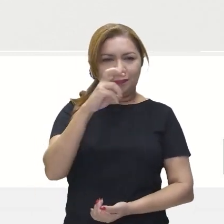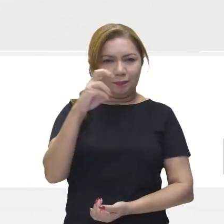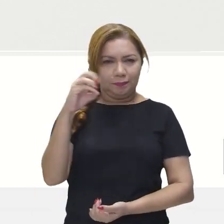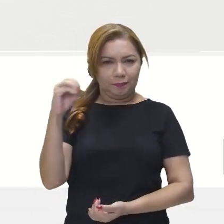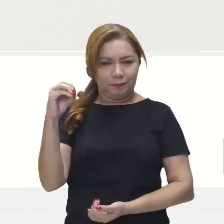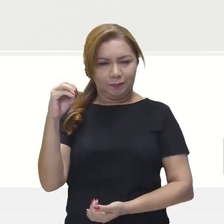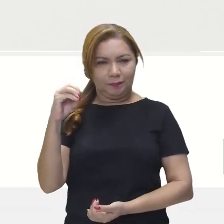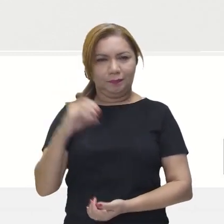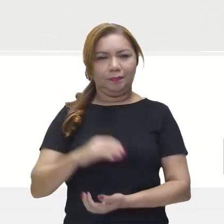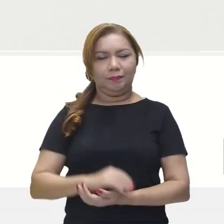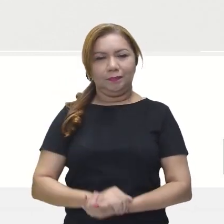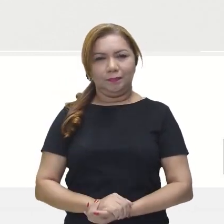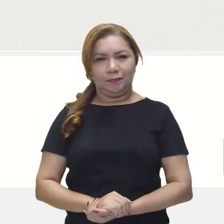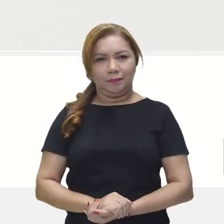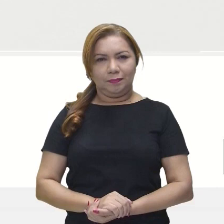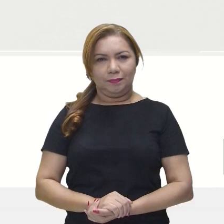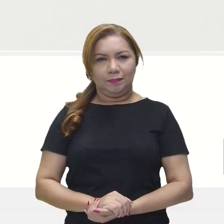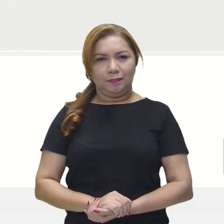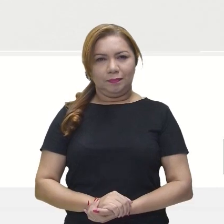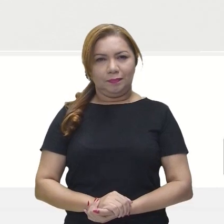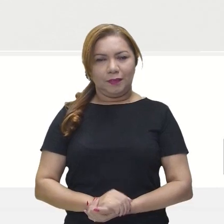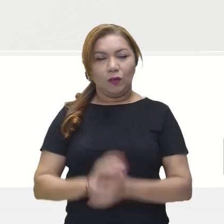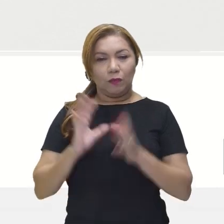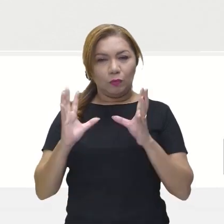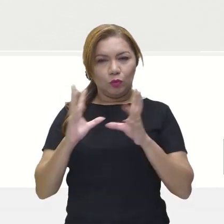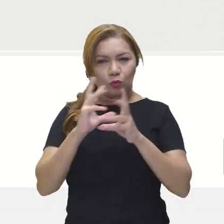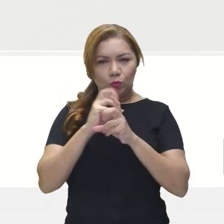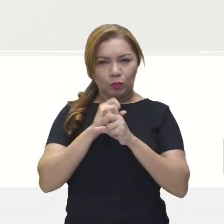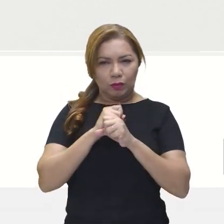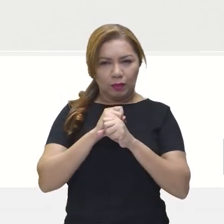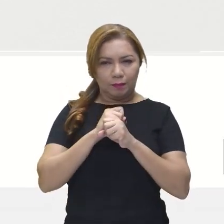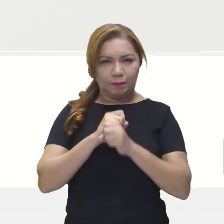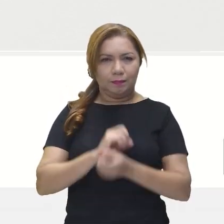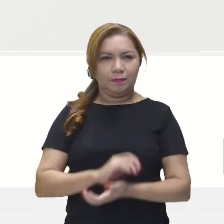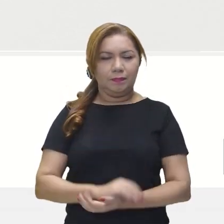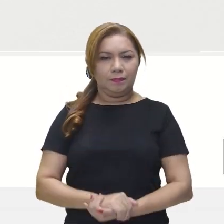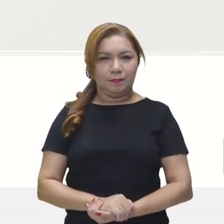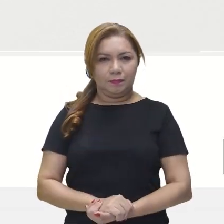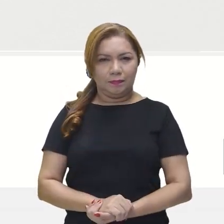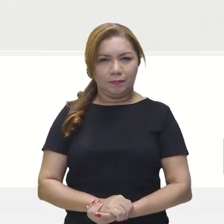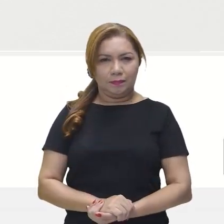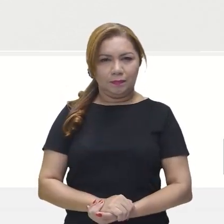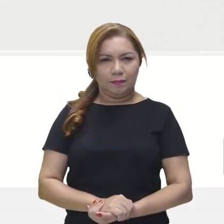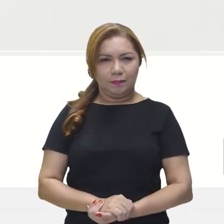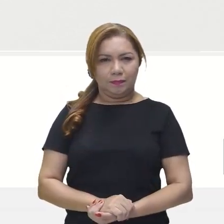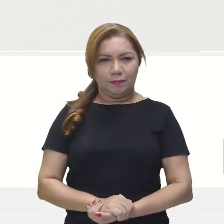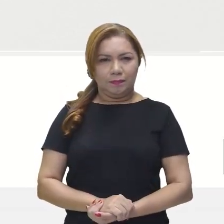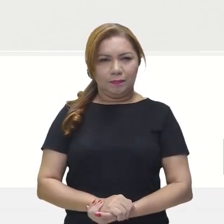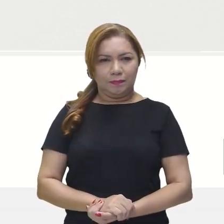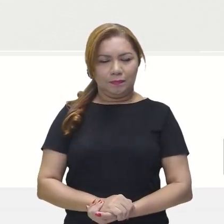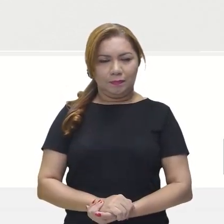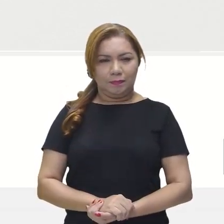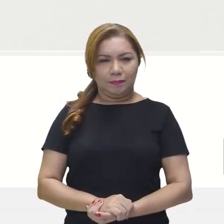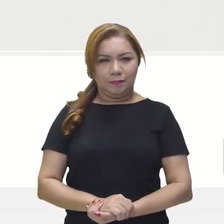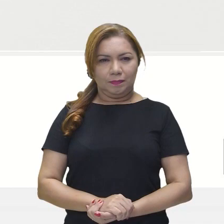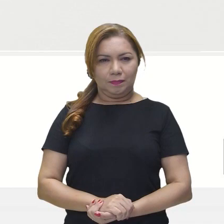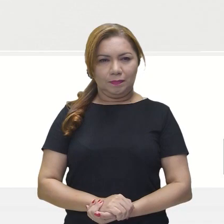450 metros. Eu vou pegar agora ó, o meu resultado aqui. Como não é difícil, eu vou pegar